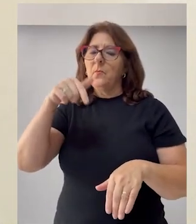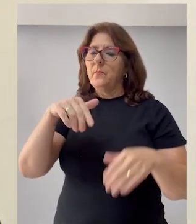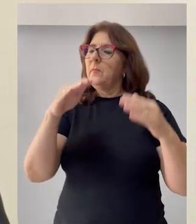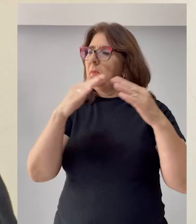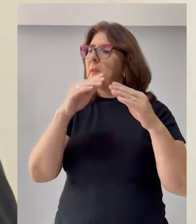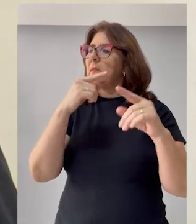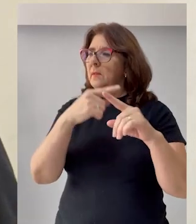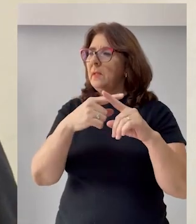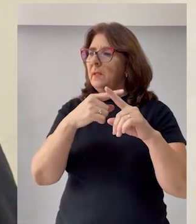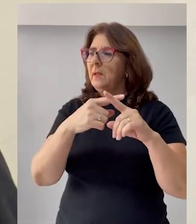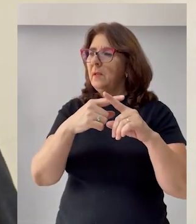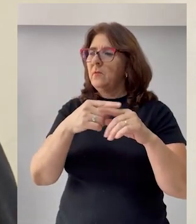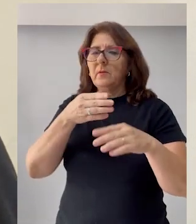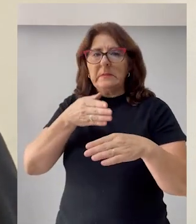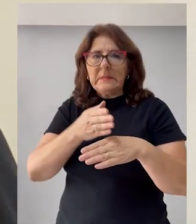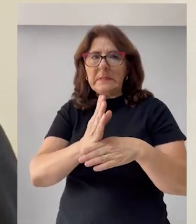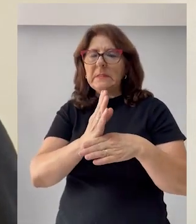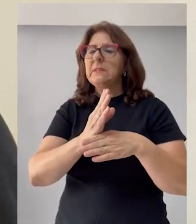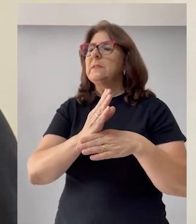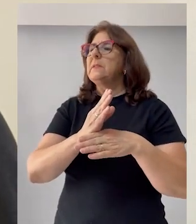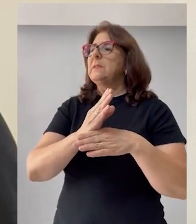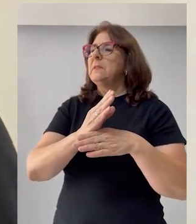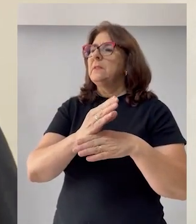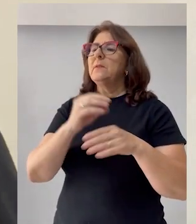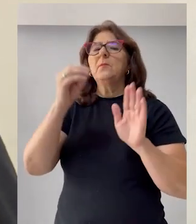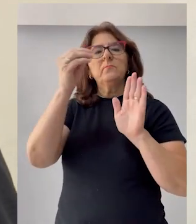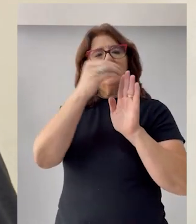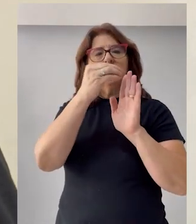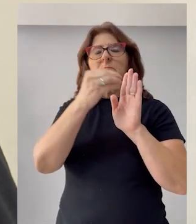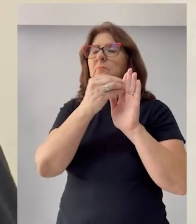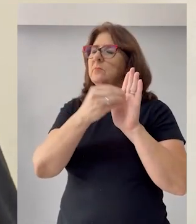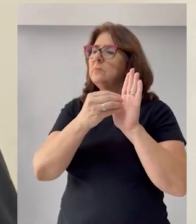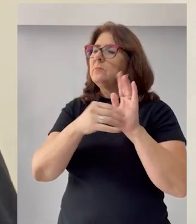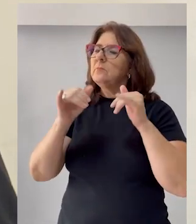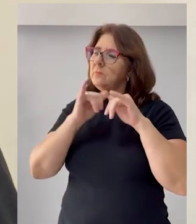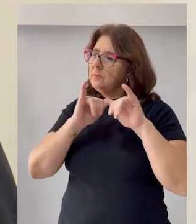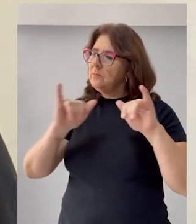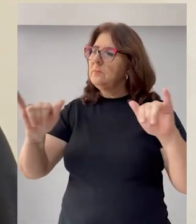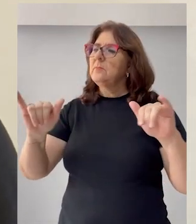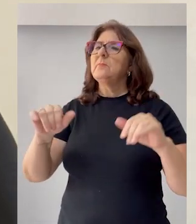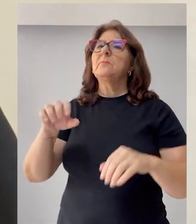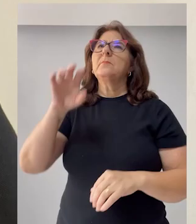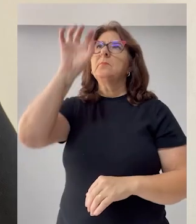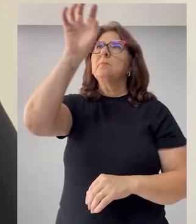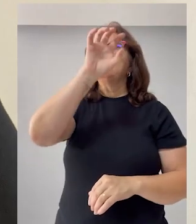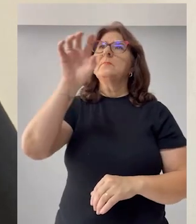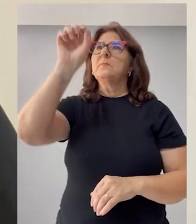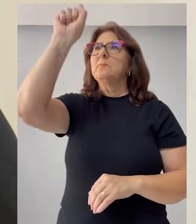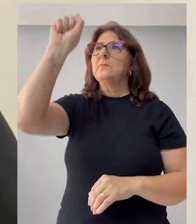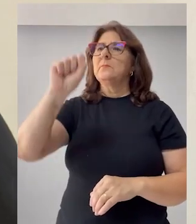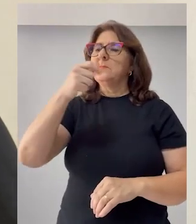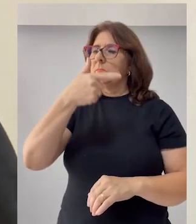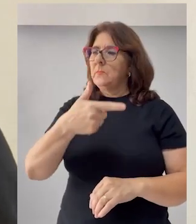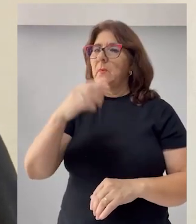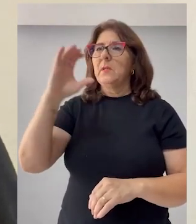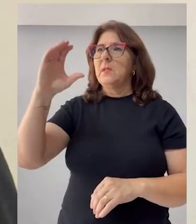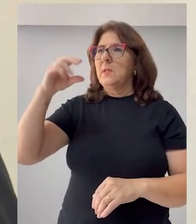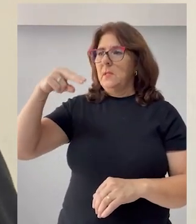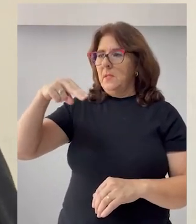igreja, tendo acessibilidade aos conteúdos, as informações que o Regional Sul 2 da CNBB